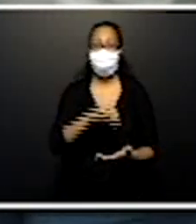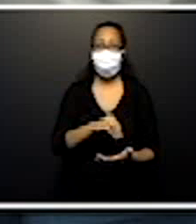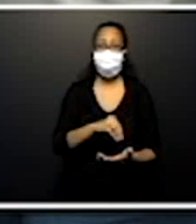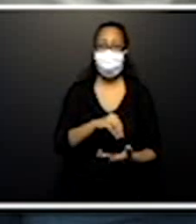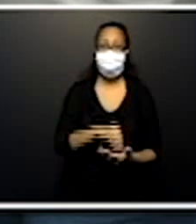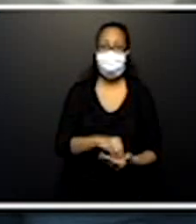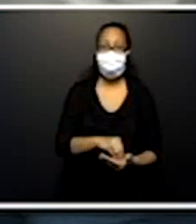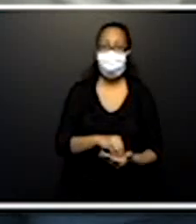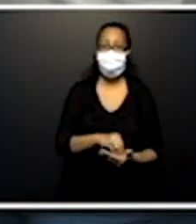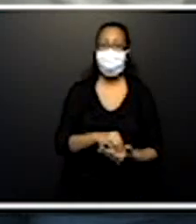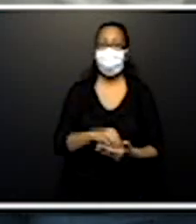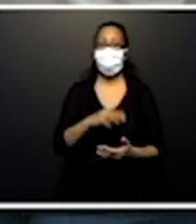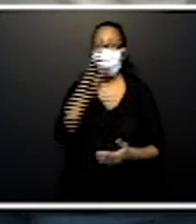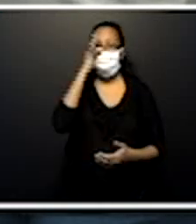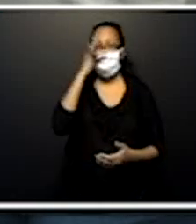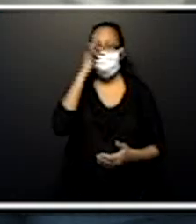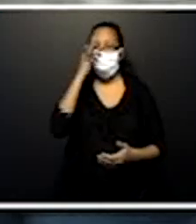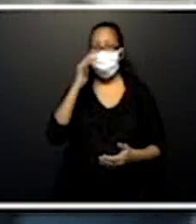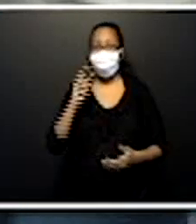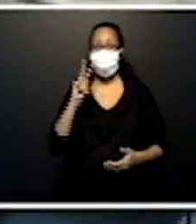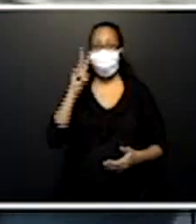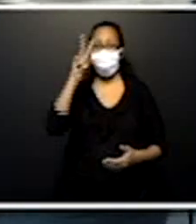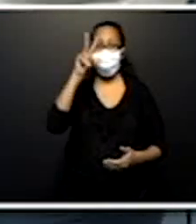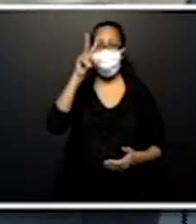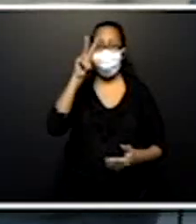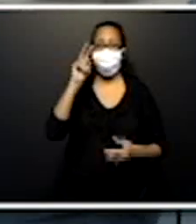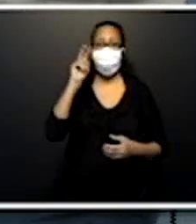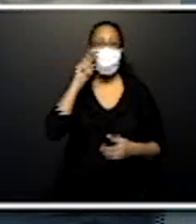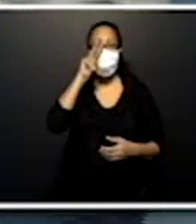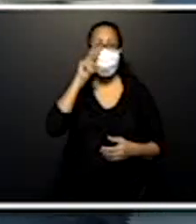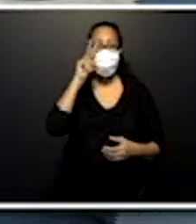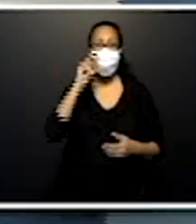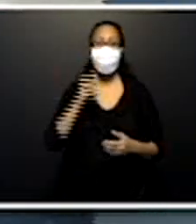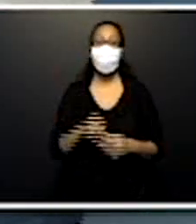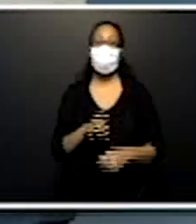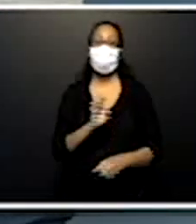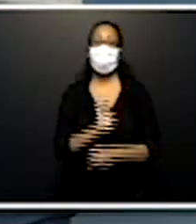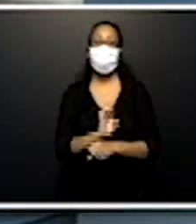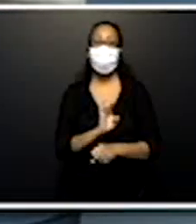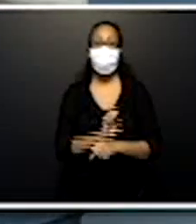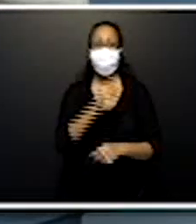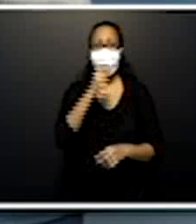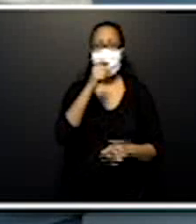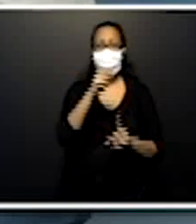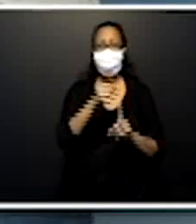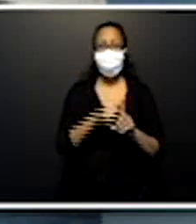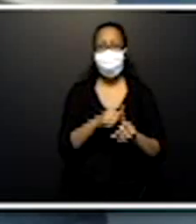e trazer Van Gogh e o sol para dentro do jardim. Então quando eu falo espero dezembro,